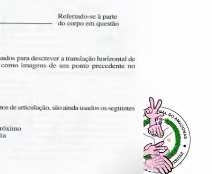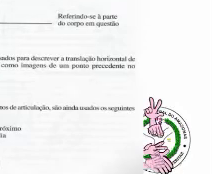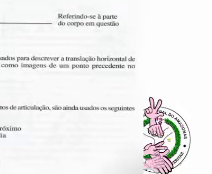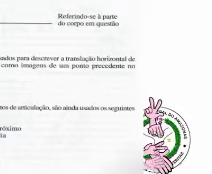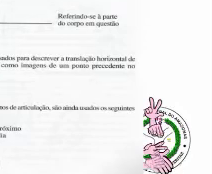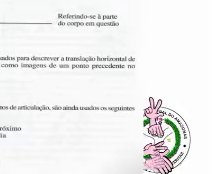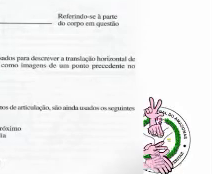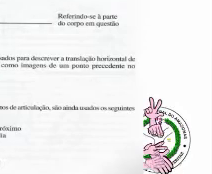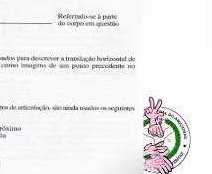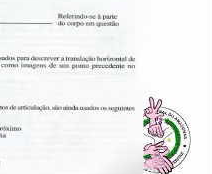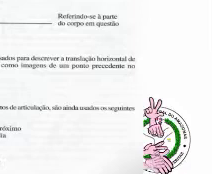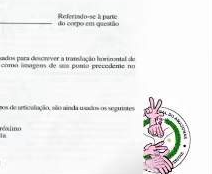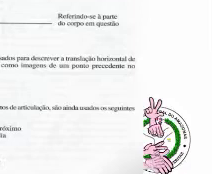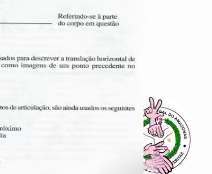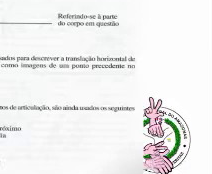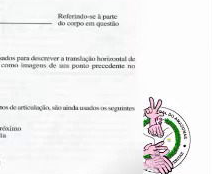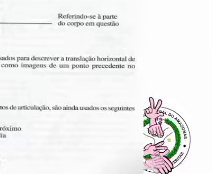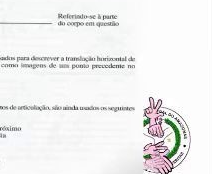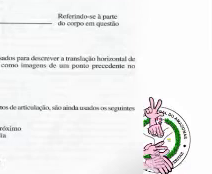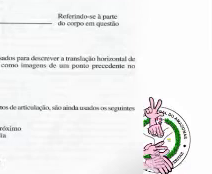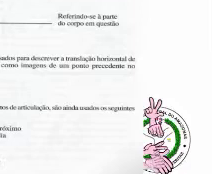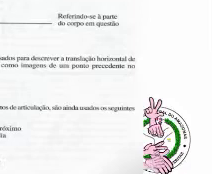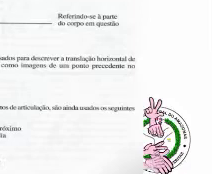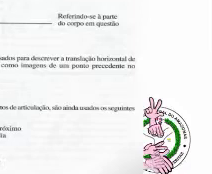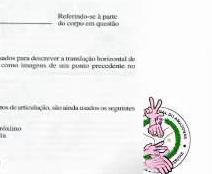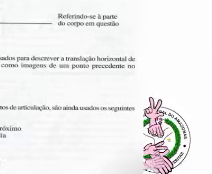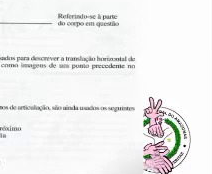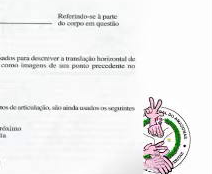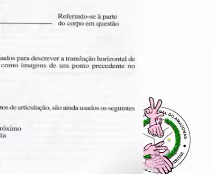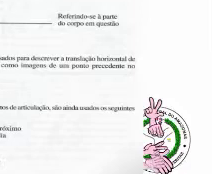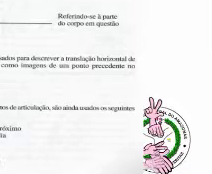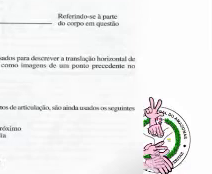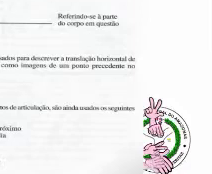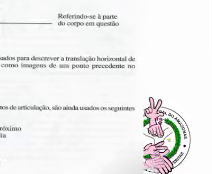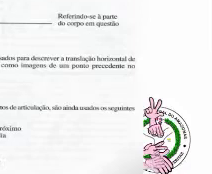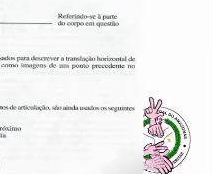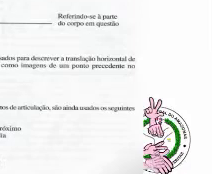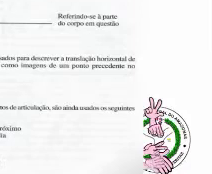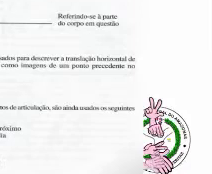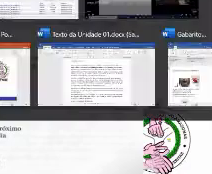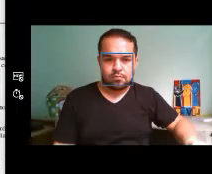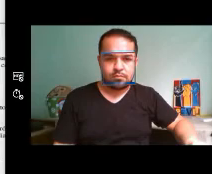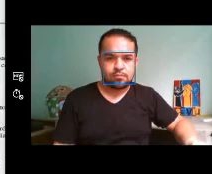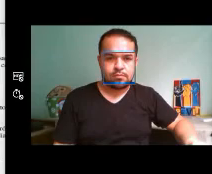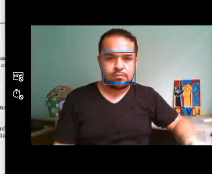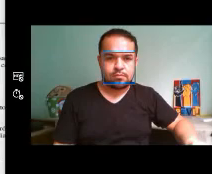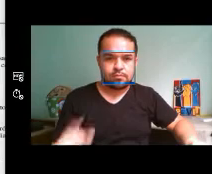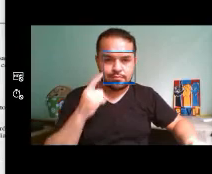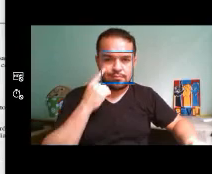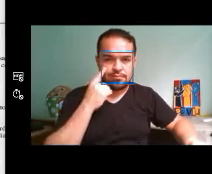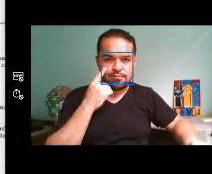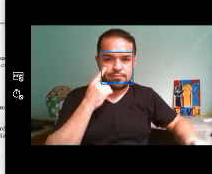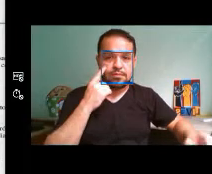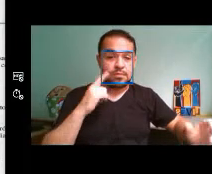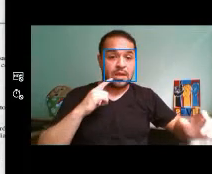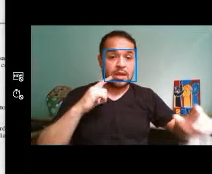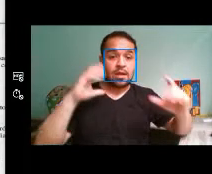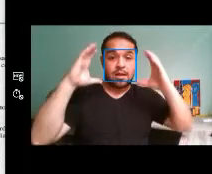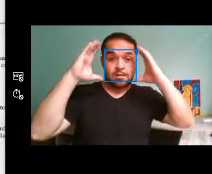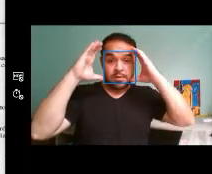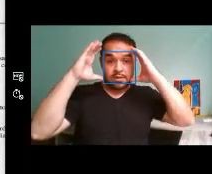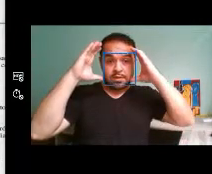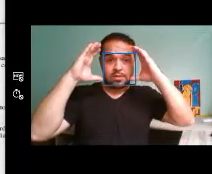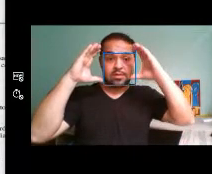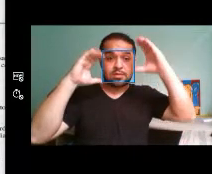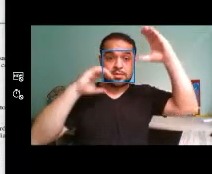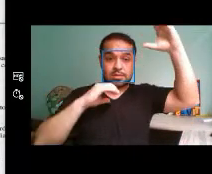Então vejam, aqui, ó, nos pontos de localização, tronco tem um símbolo, que é o T. Tá vendo? Para cabeça,